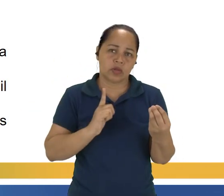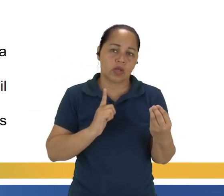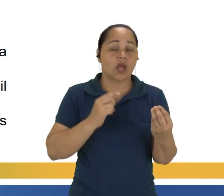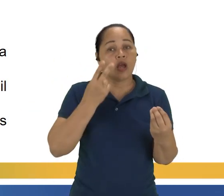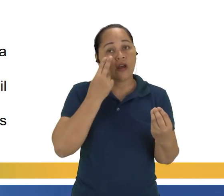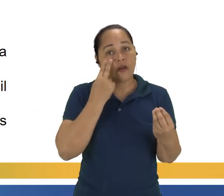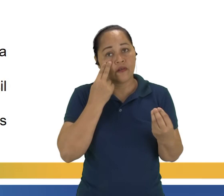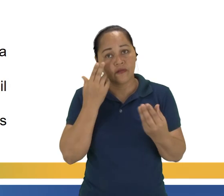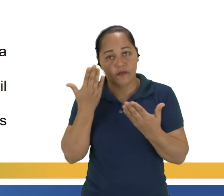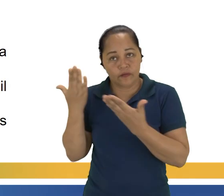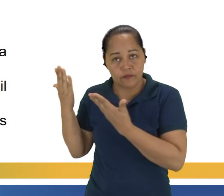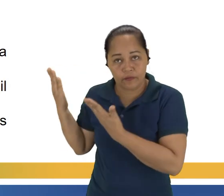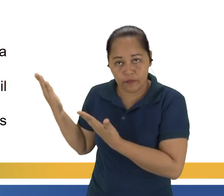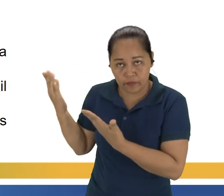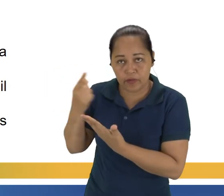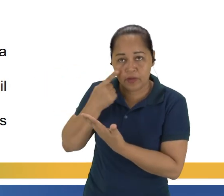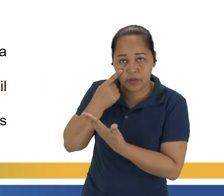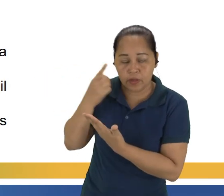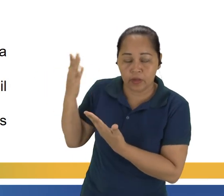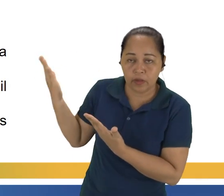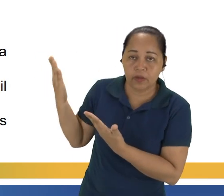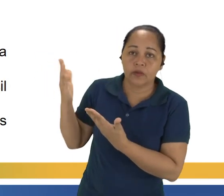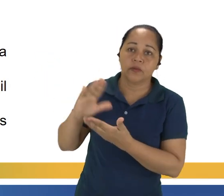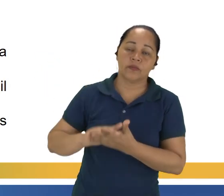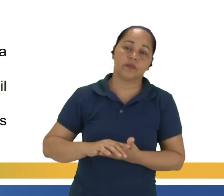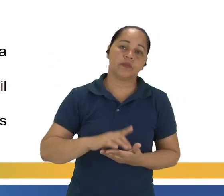gabarito, né? Não precisa nem a gente comentar.